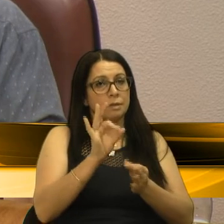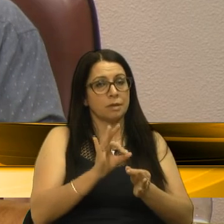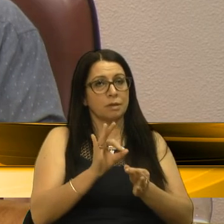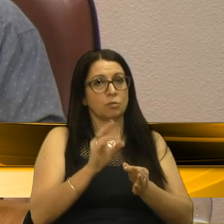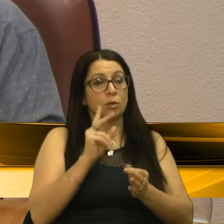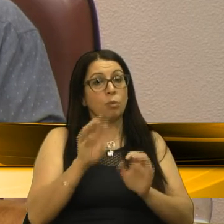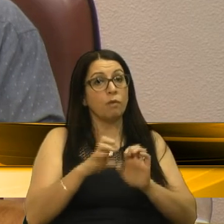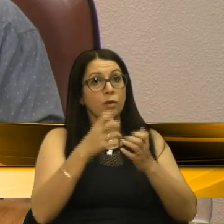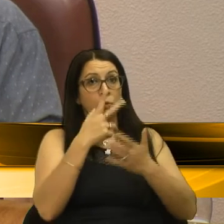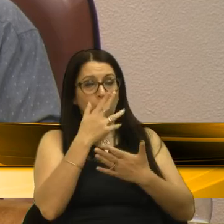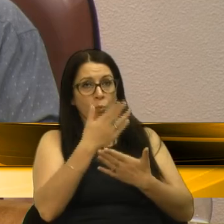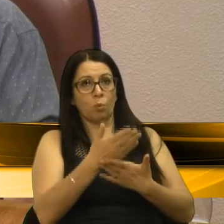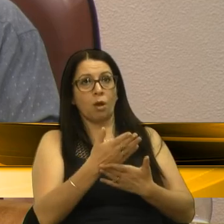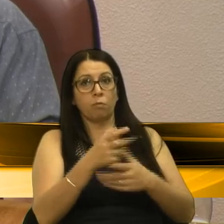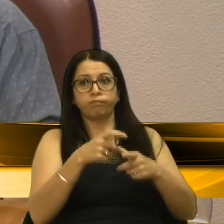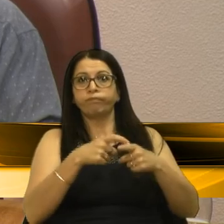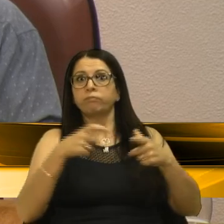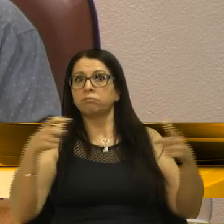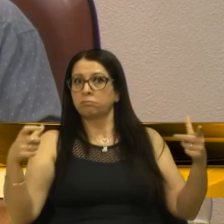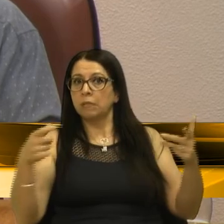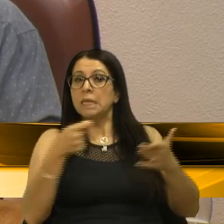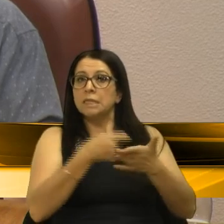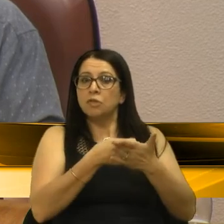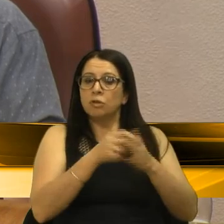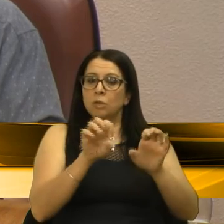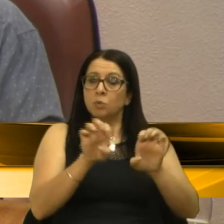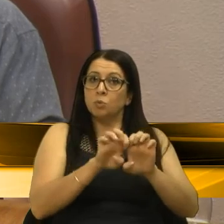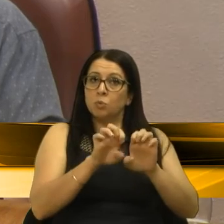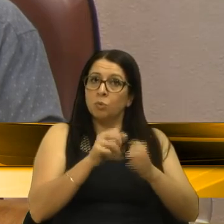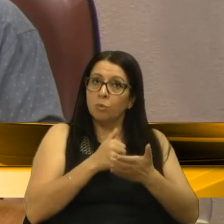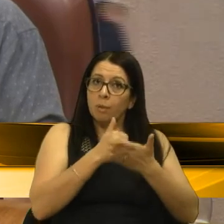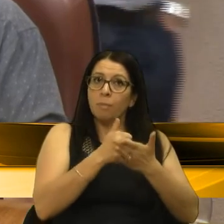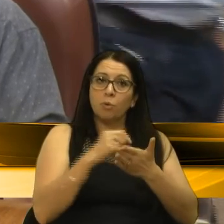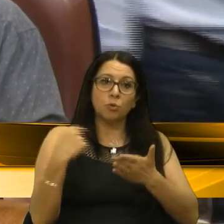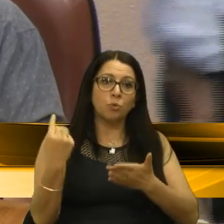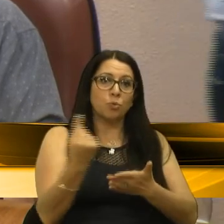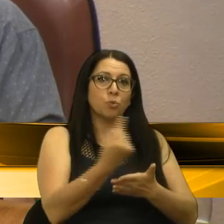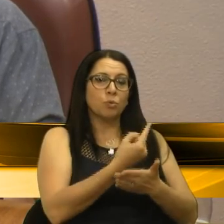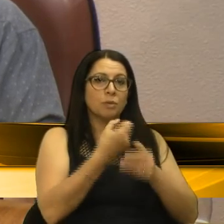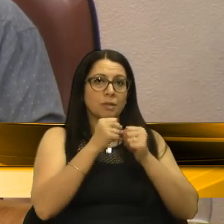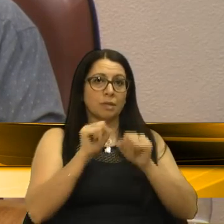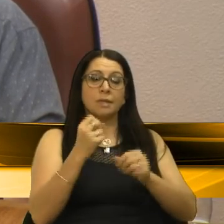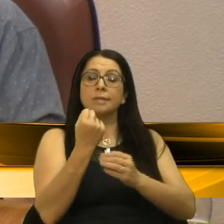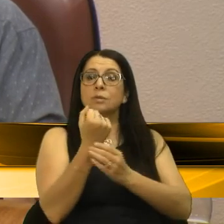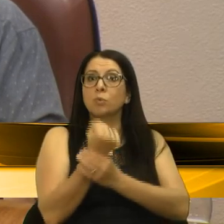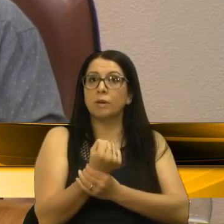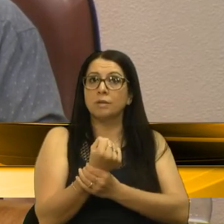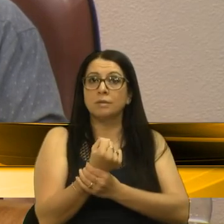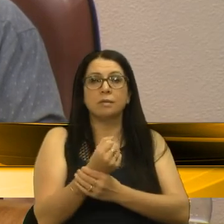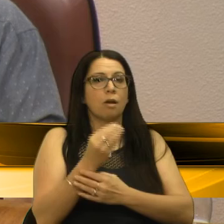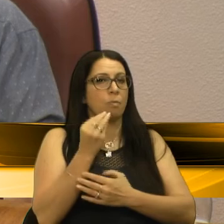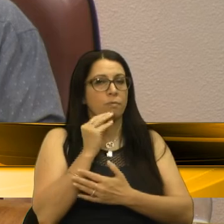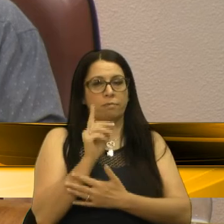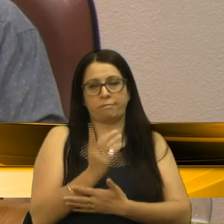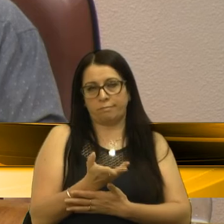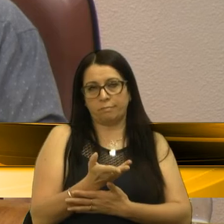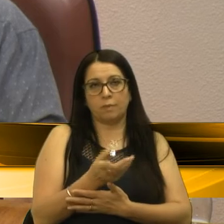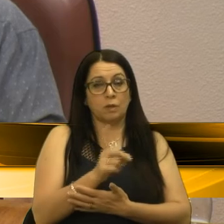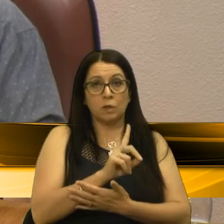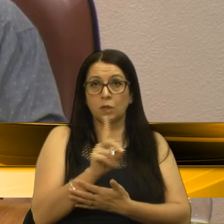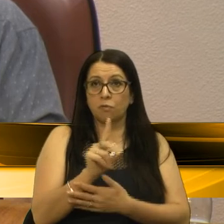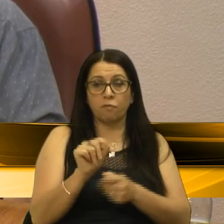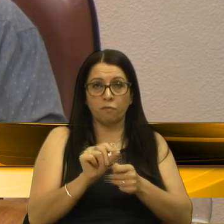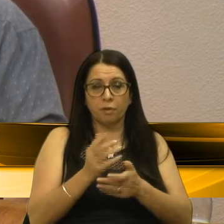fato de o evento ter grandes dimensões e exigir estrutura de apoio urbanístico e de segurança, obviamente não